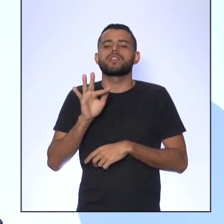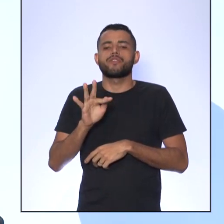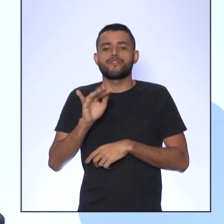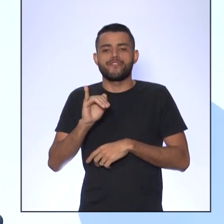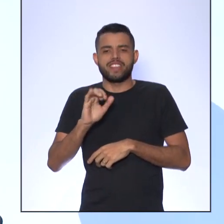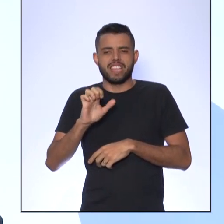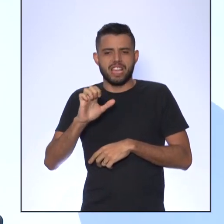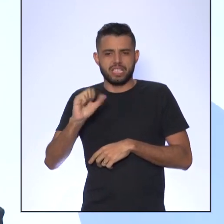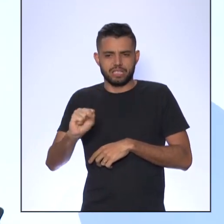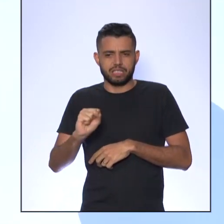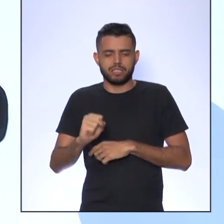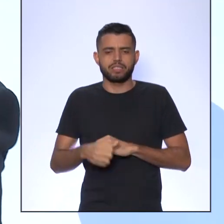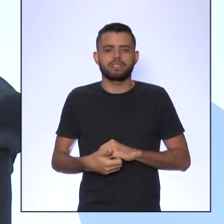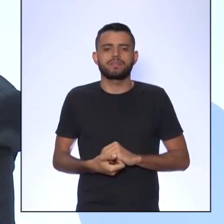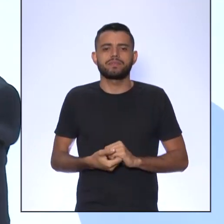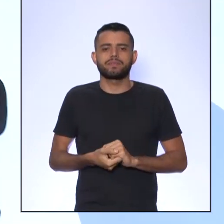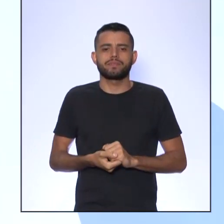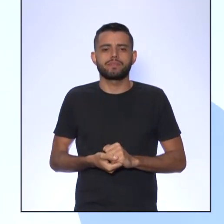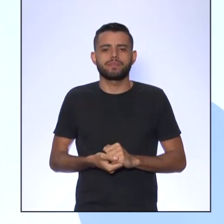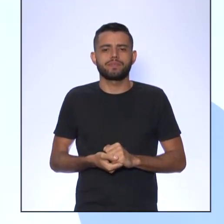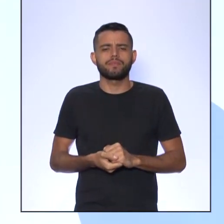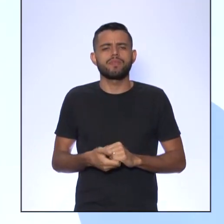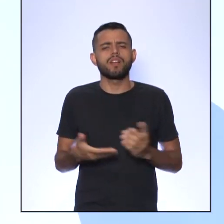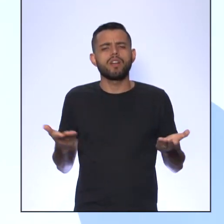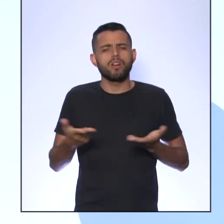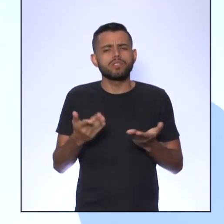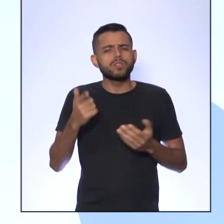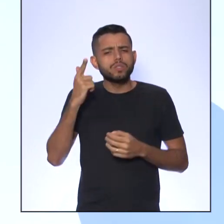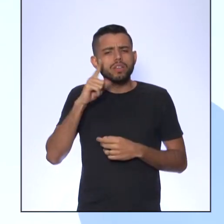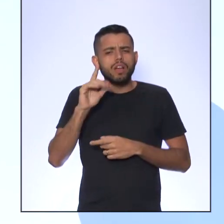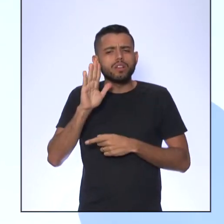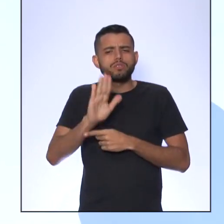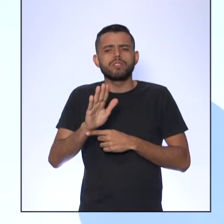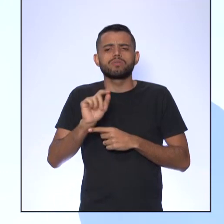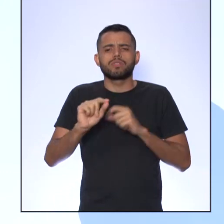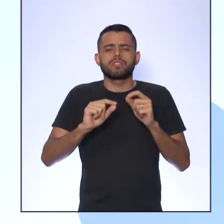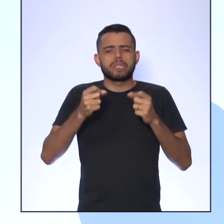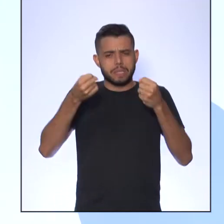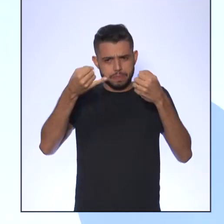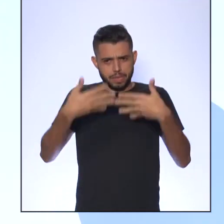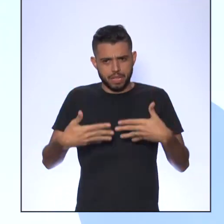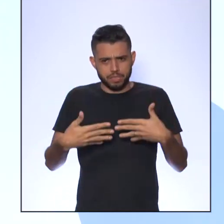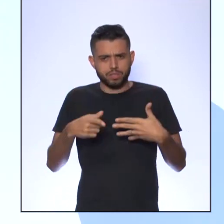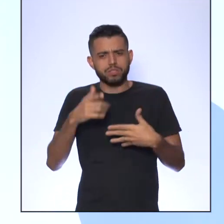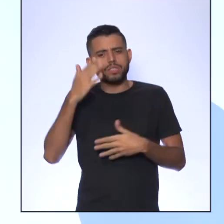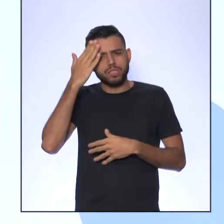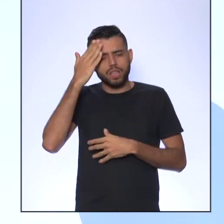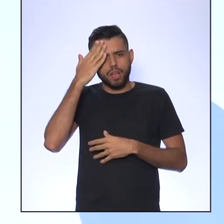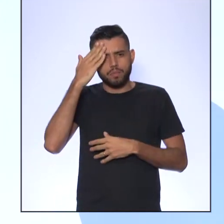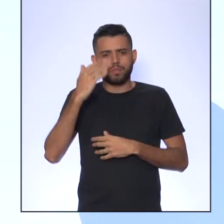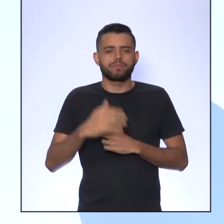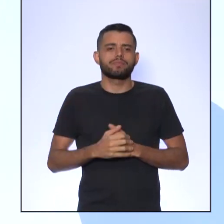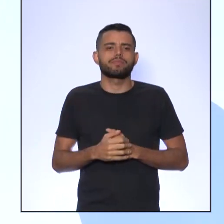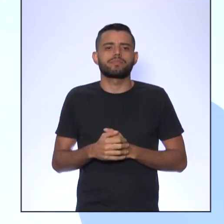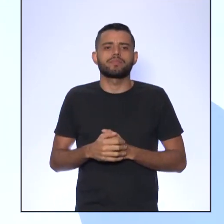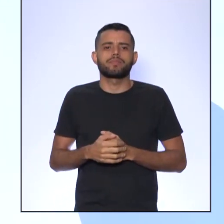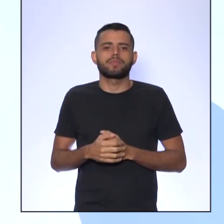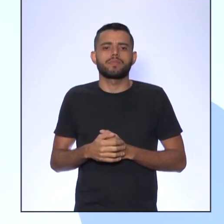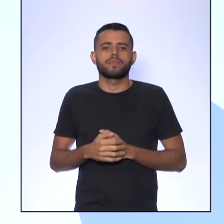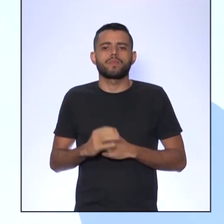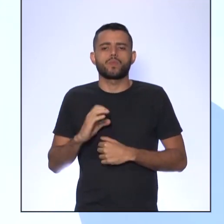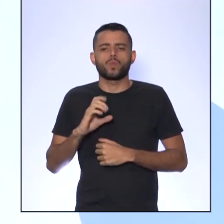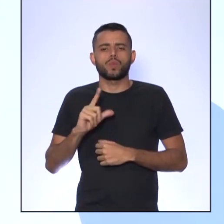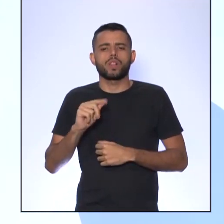agora aqui, a pedido do Matheus, você consegue me ajudar sobre a explicação? Também você sabe mais do que eu, né? O Cláudio é muito